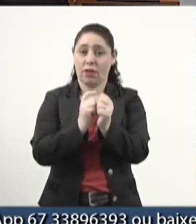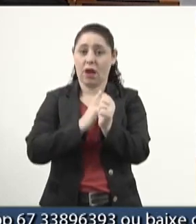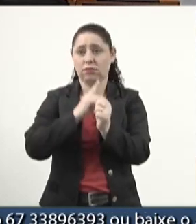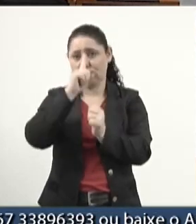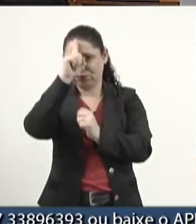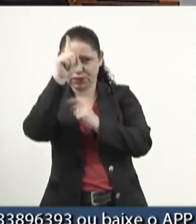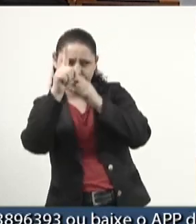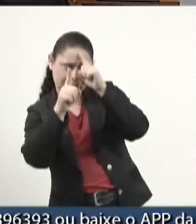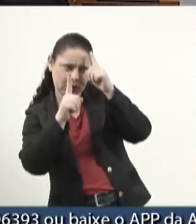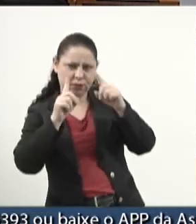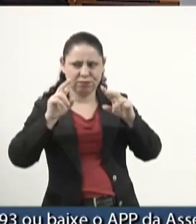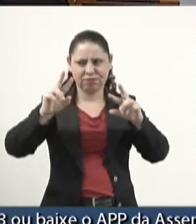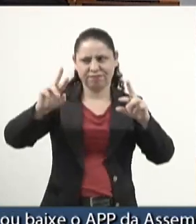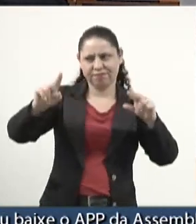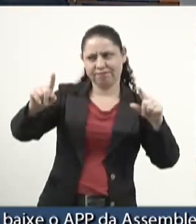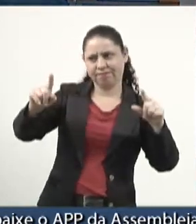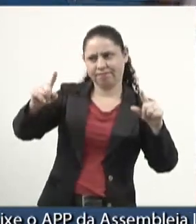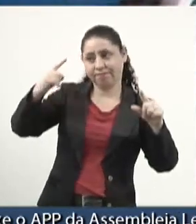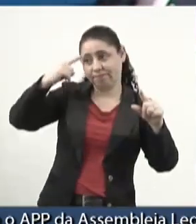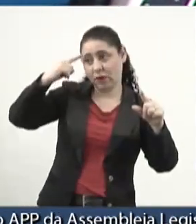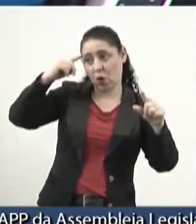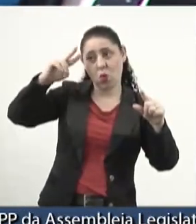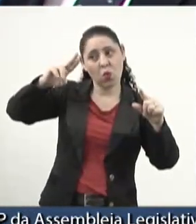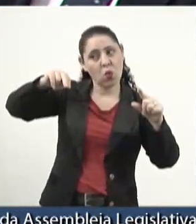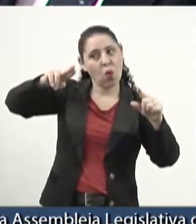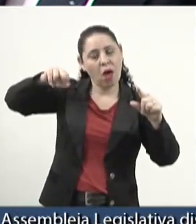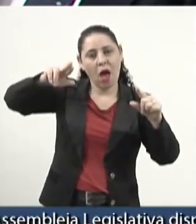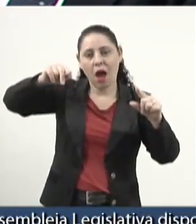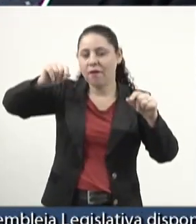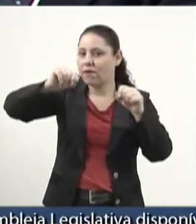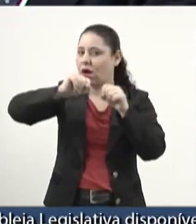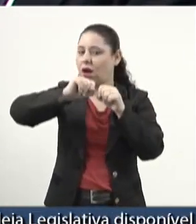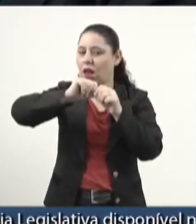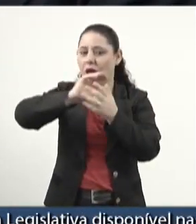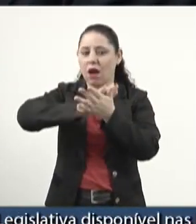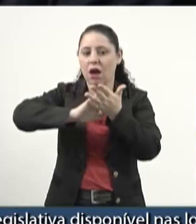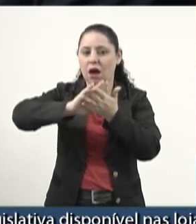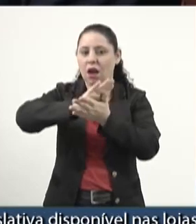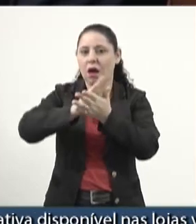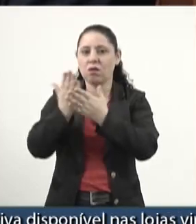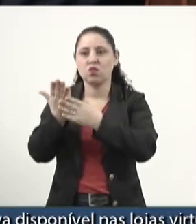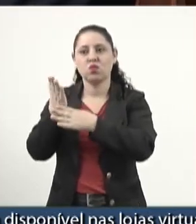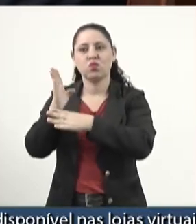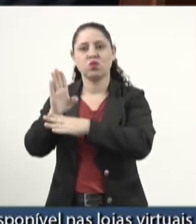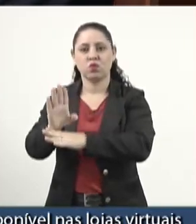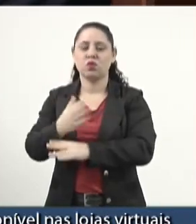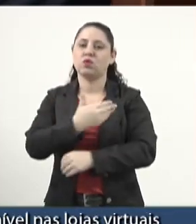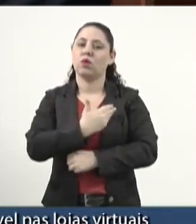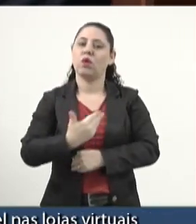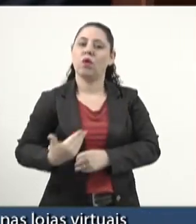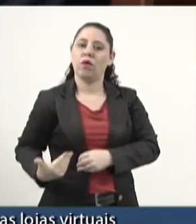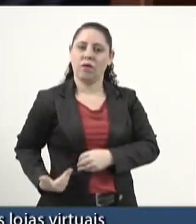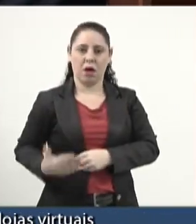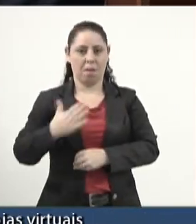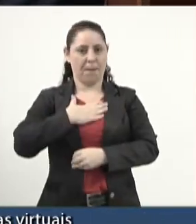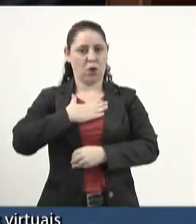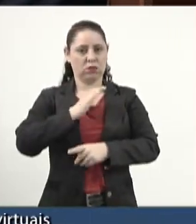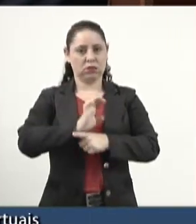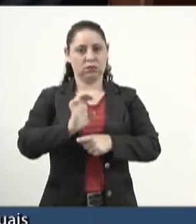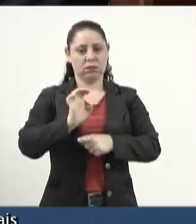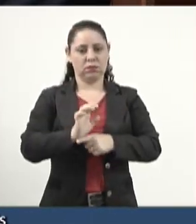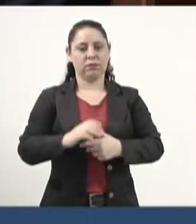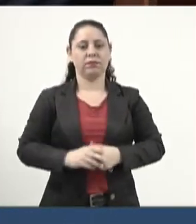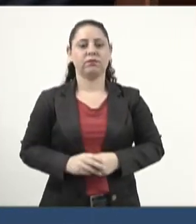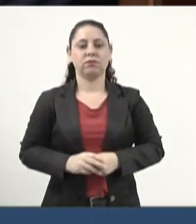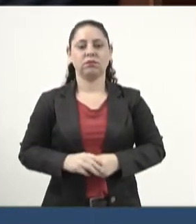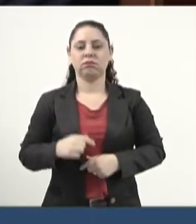ideias diferentes de pensamento, e eu nunca fiz nada a não ser para ajudar o governo e para ajudar o meu Estado.